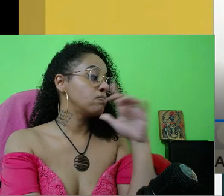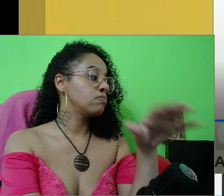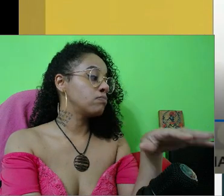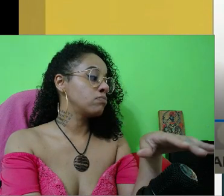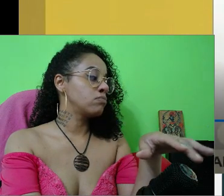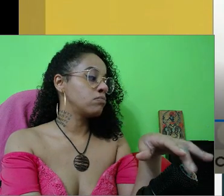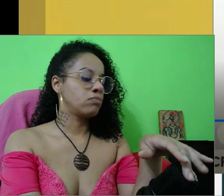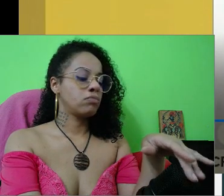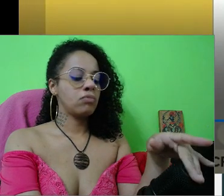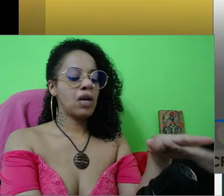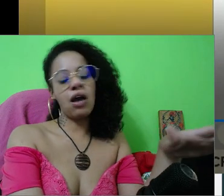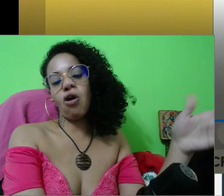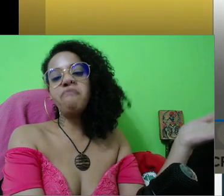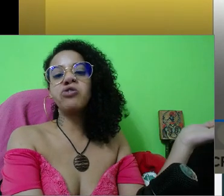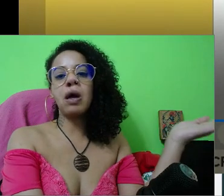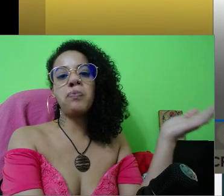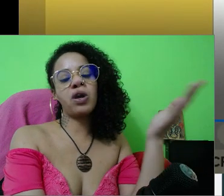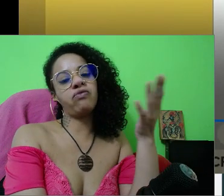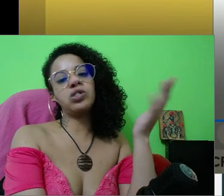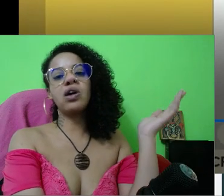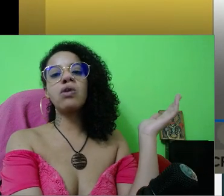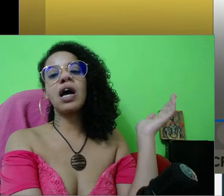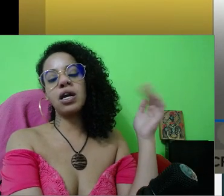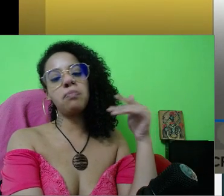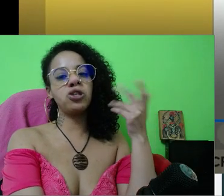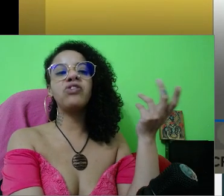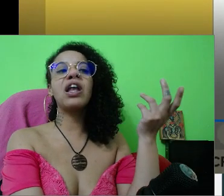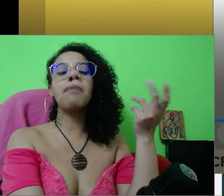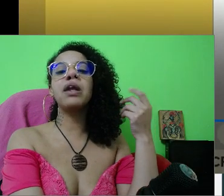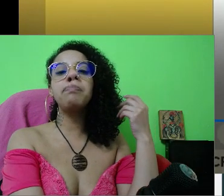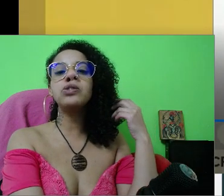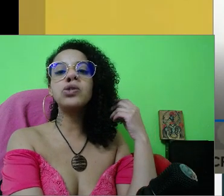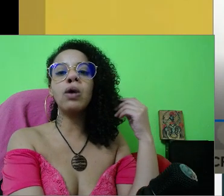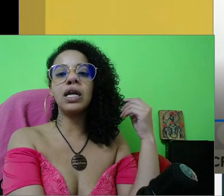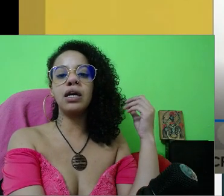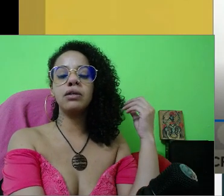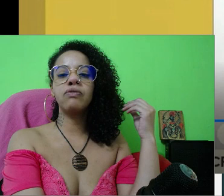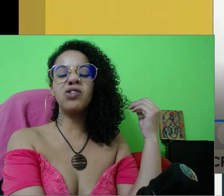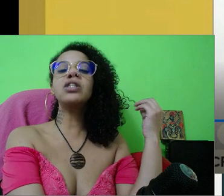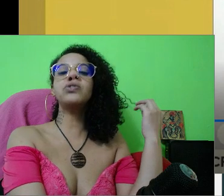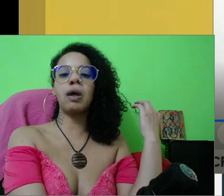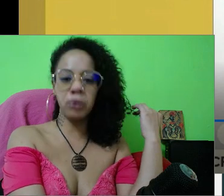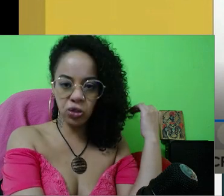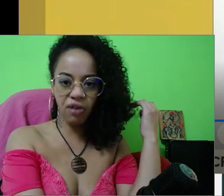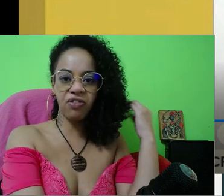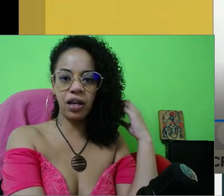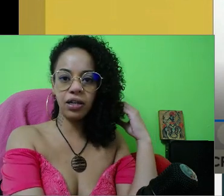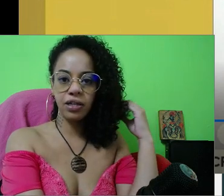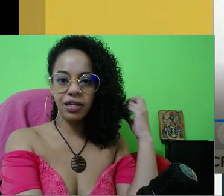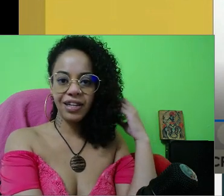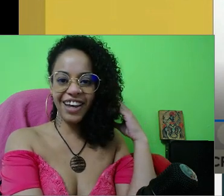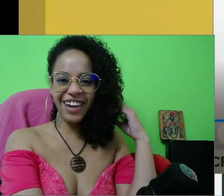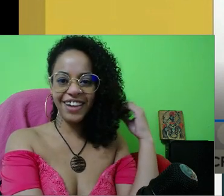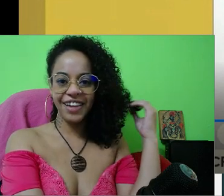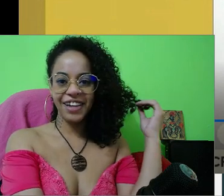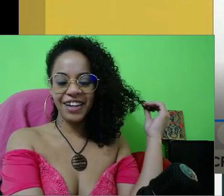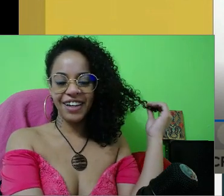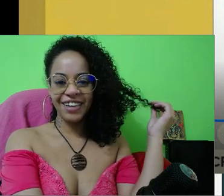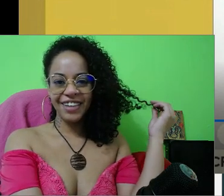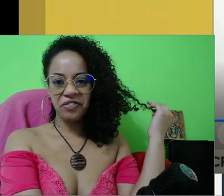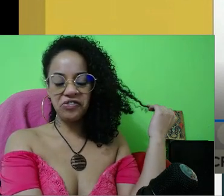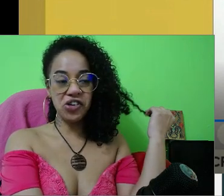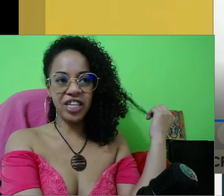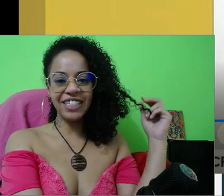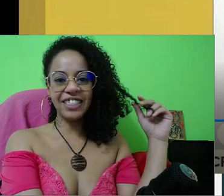né porque você é o cara que pode falar pela pessoa né que a pessoa fala né